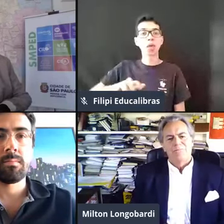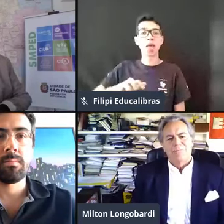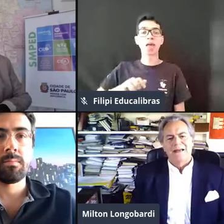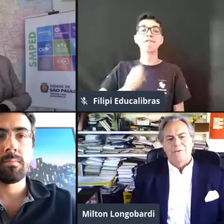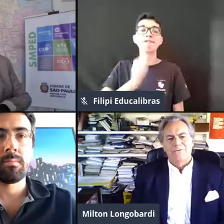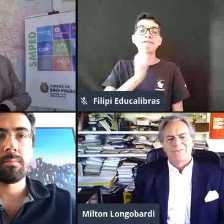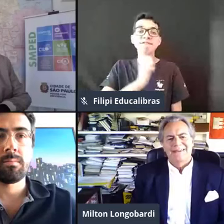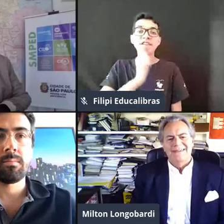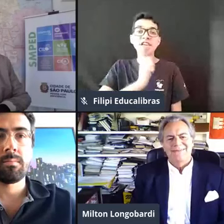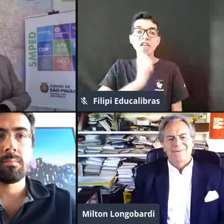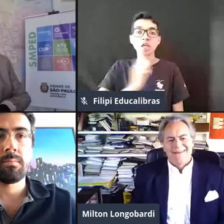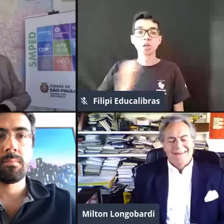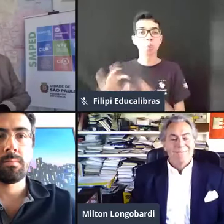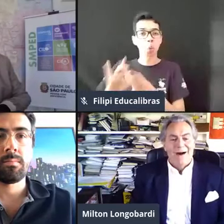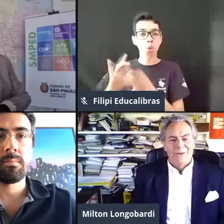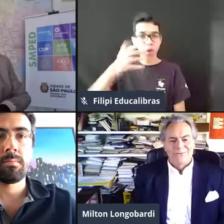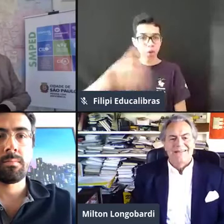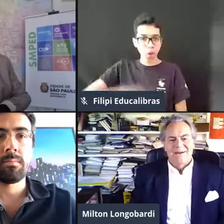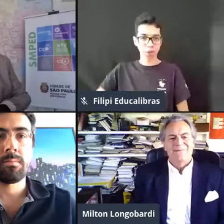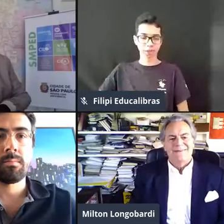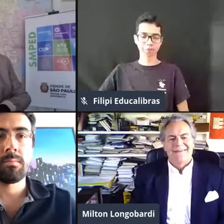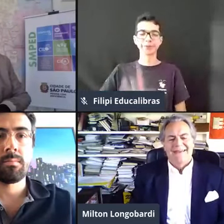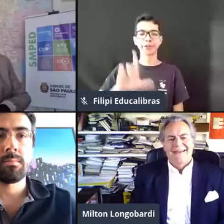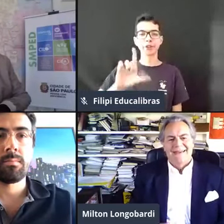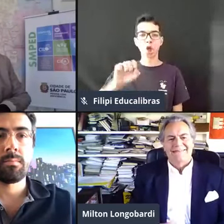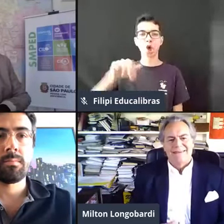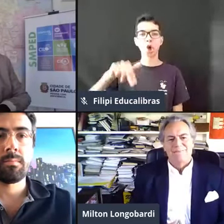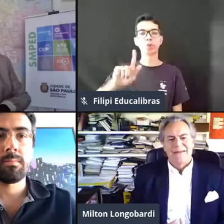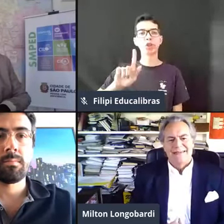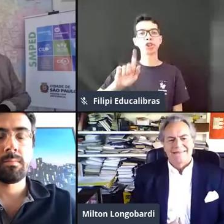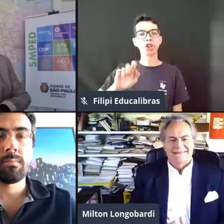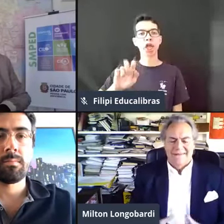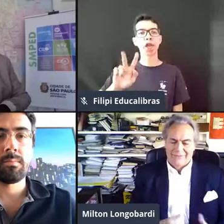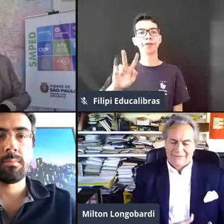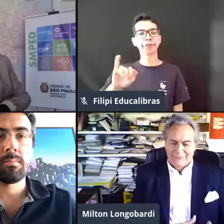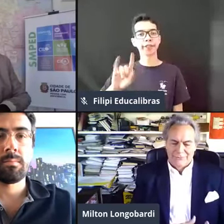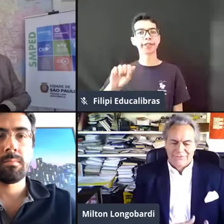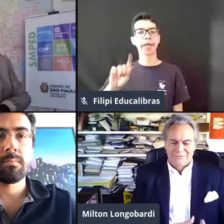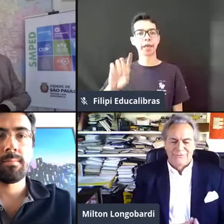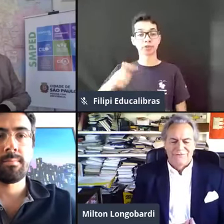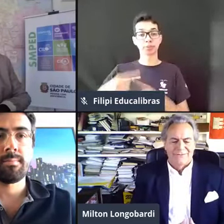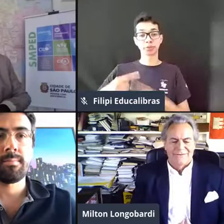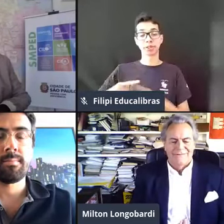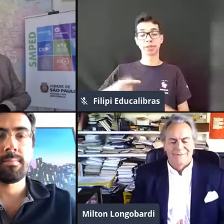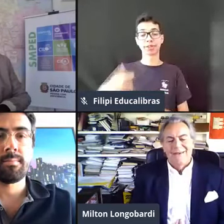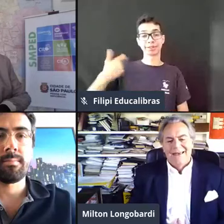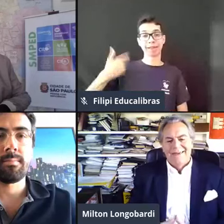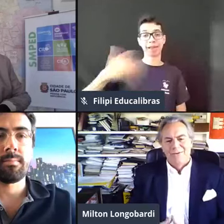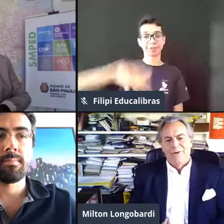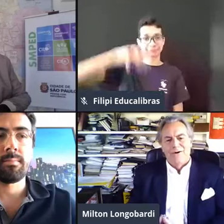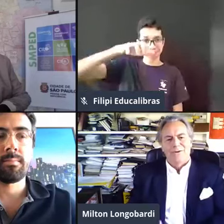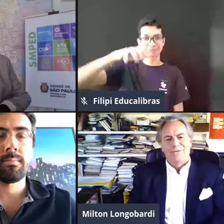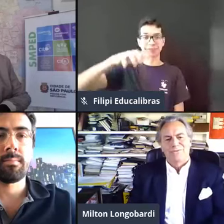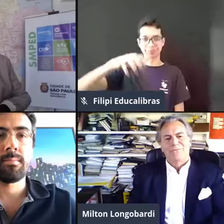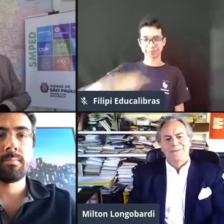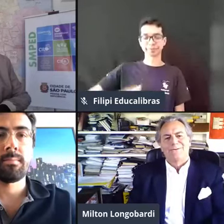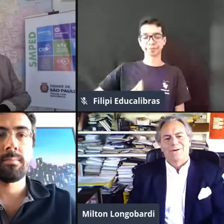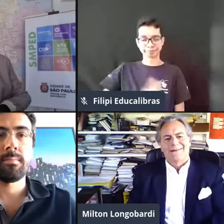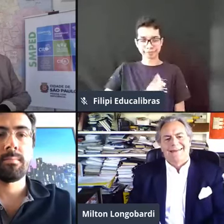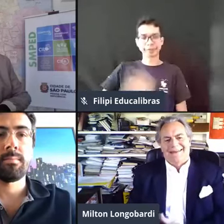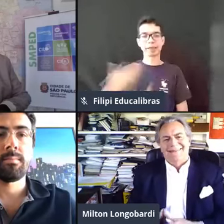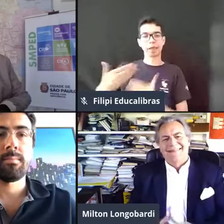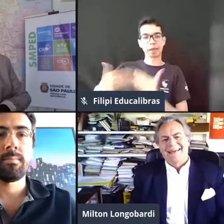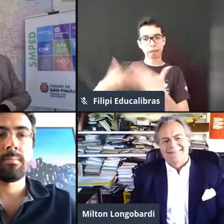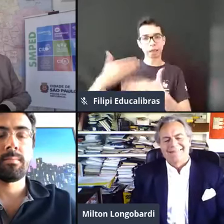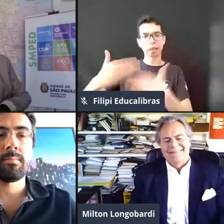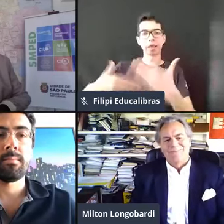já é um preconceito, e mal sabe essa empresa, os estudos que nós tínhamos, que o maior